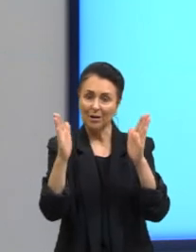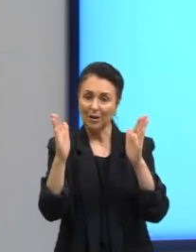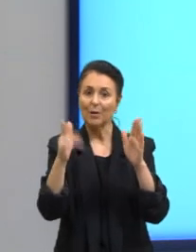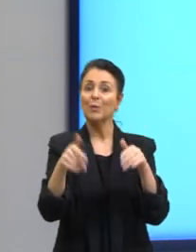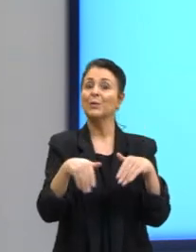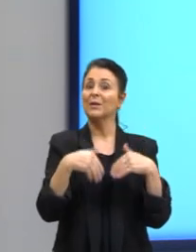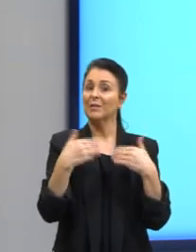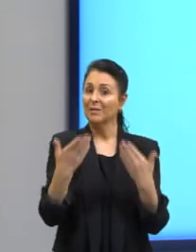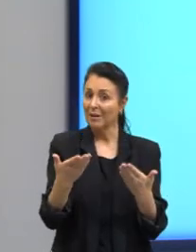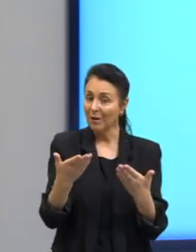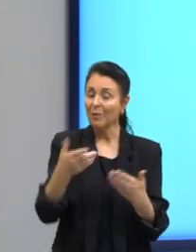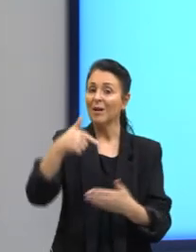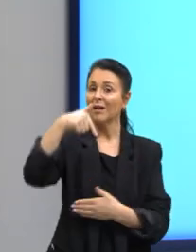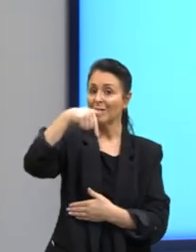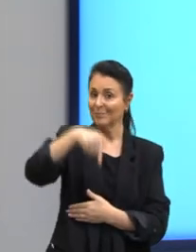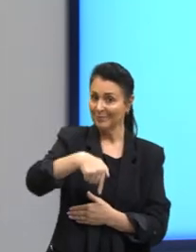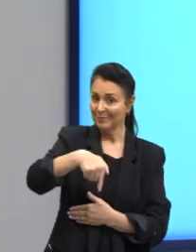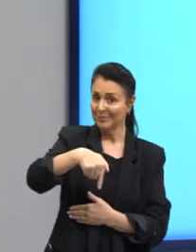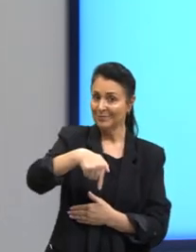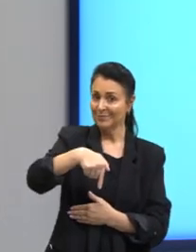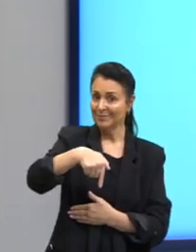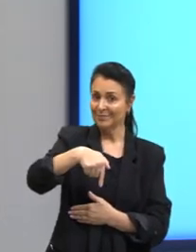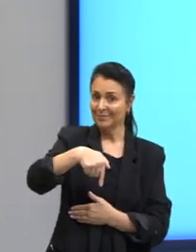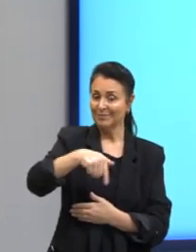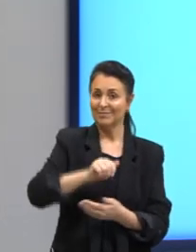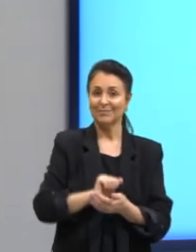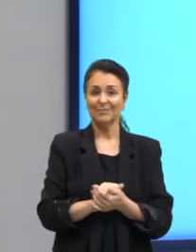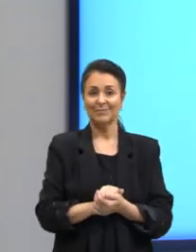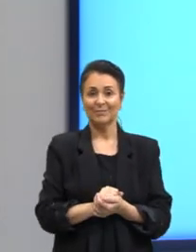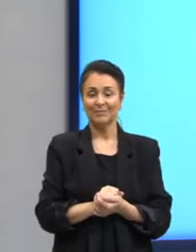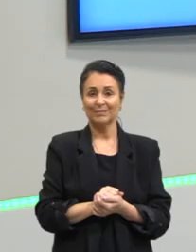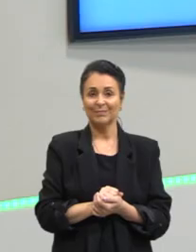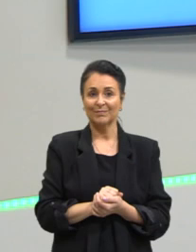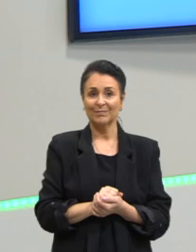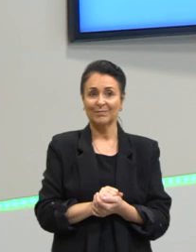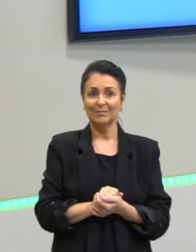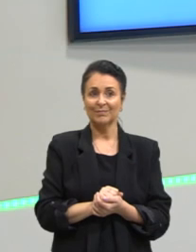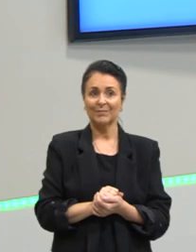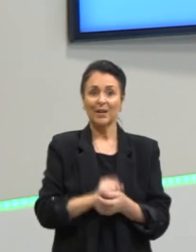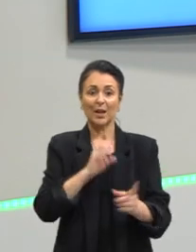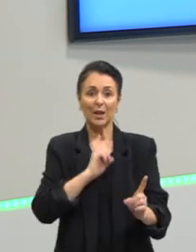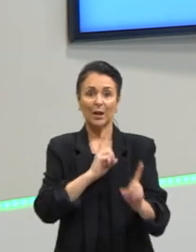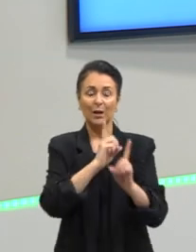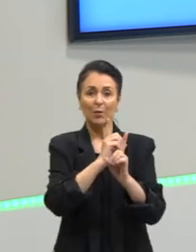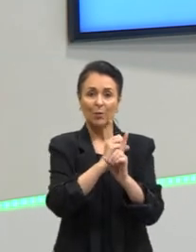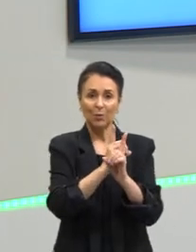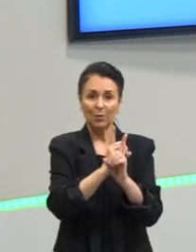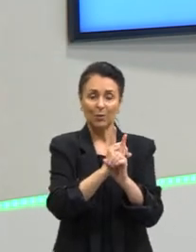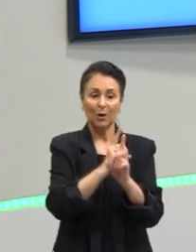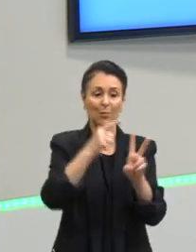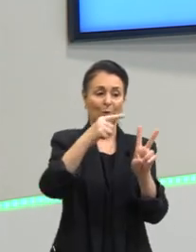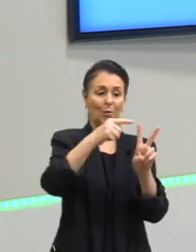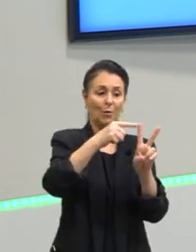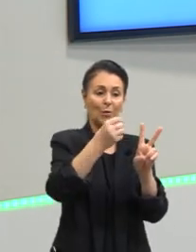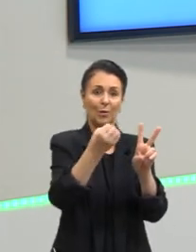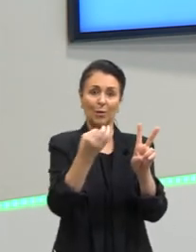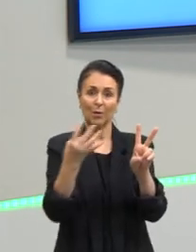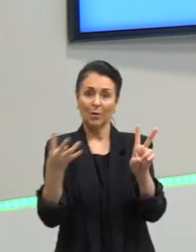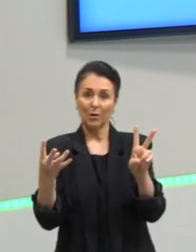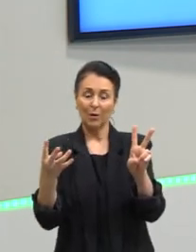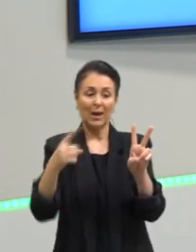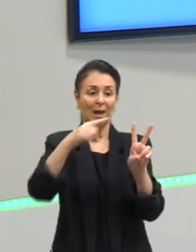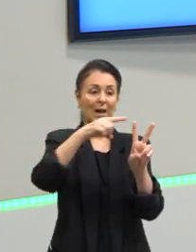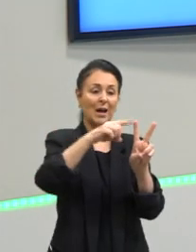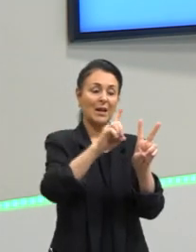de um número racional em função disso Ah então tá aqui achamos que o número irracional é raiz quadrada